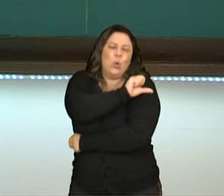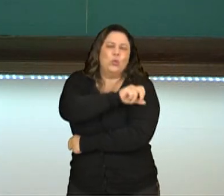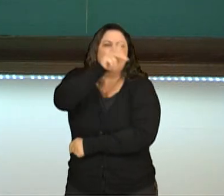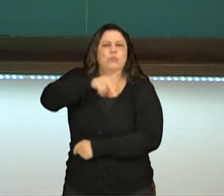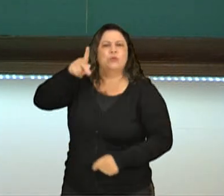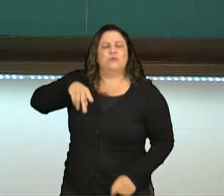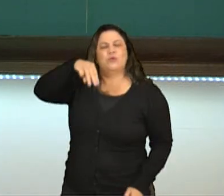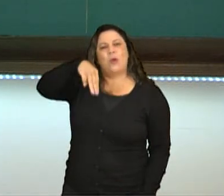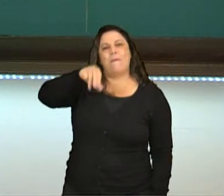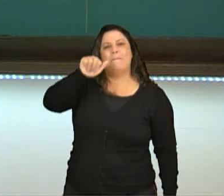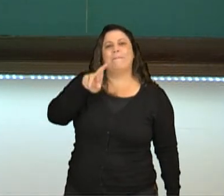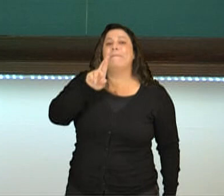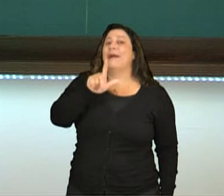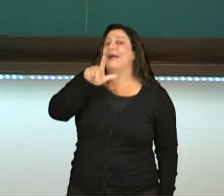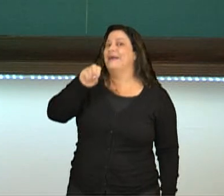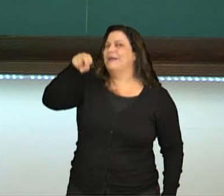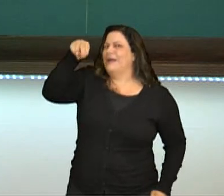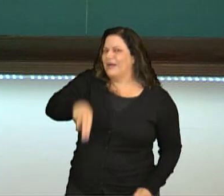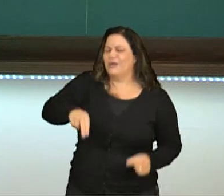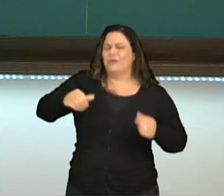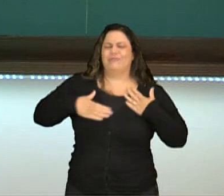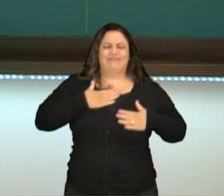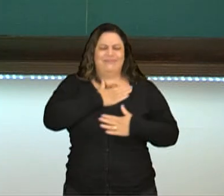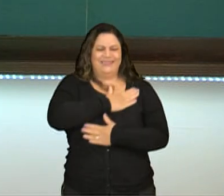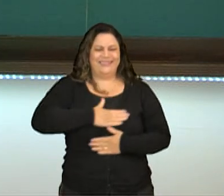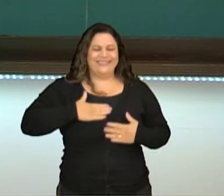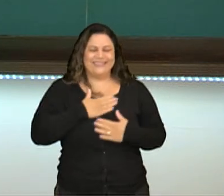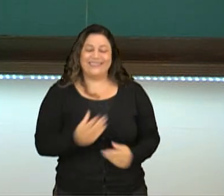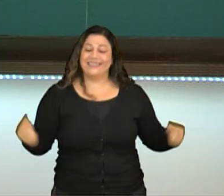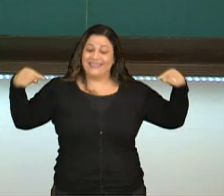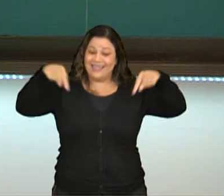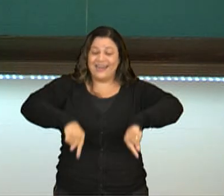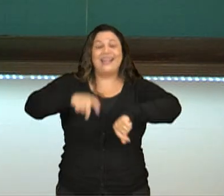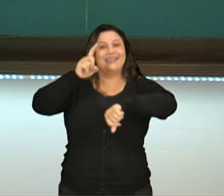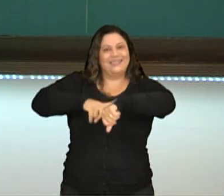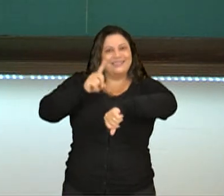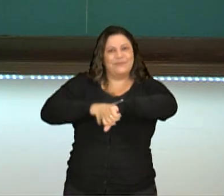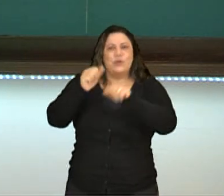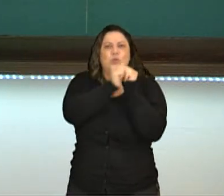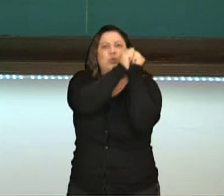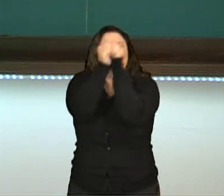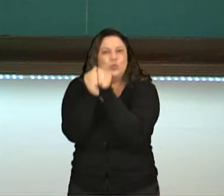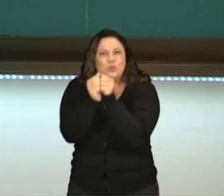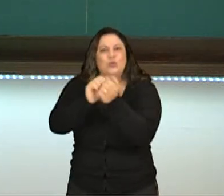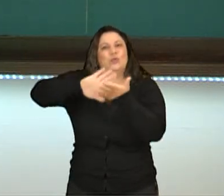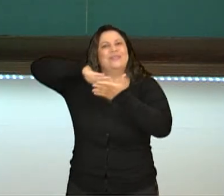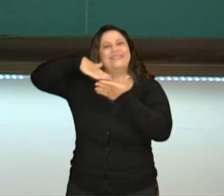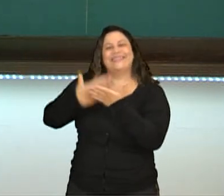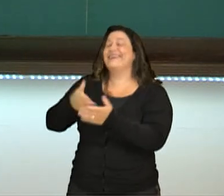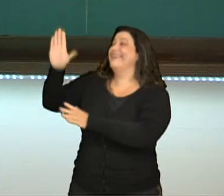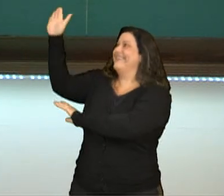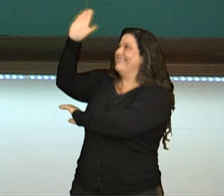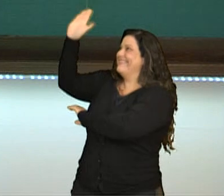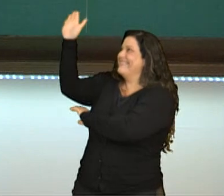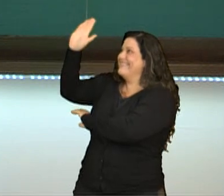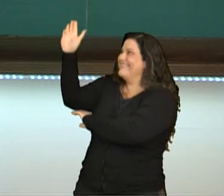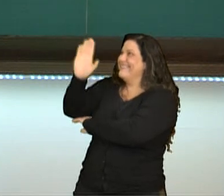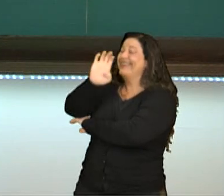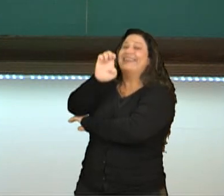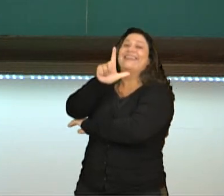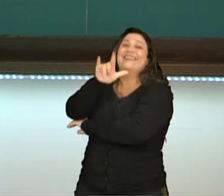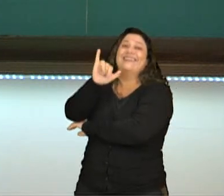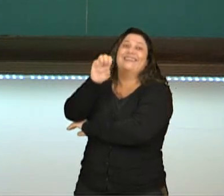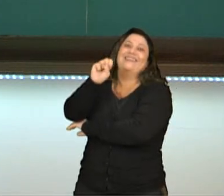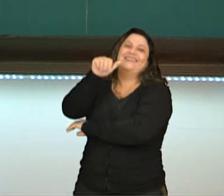sou o professor Marlon, é um prazer estar com você neste momento. E junto conosco está aqui a Elisângela, dê um oi para